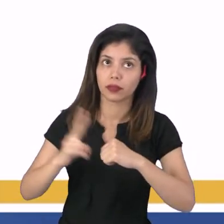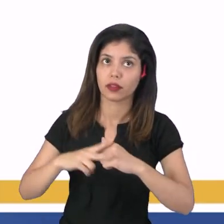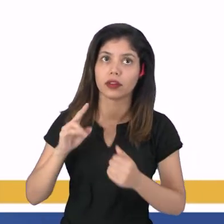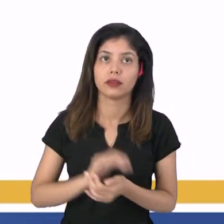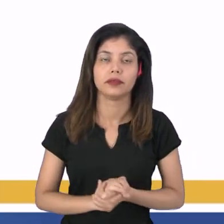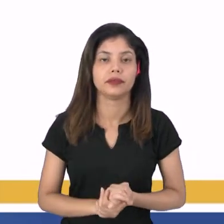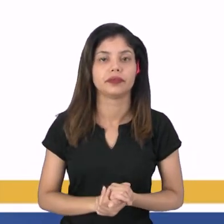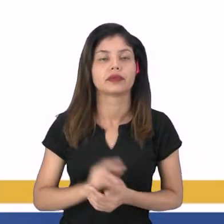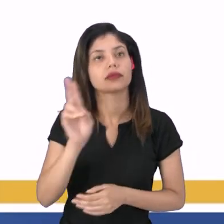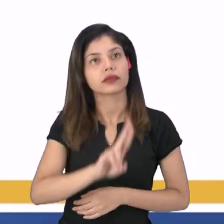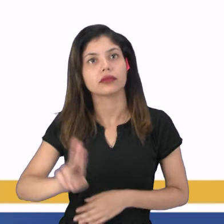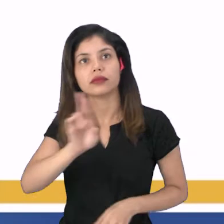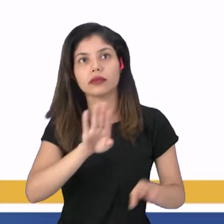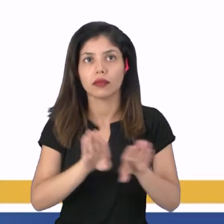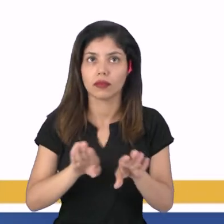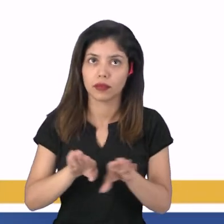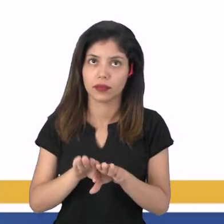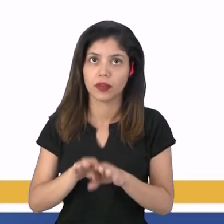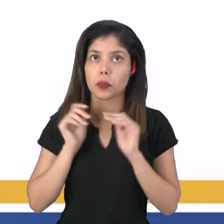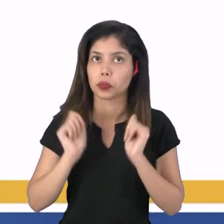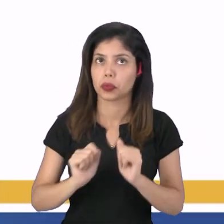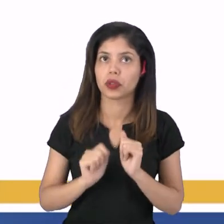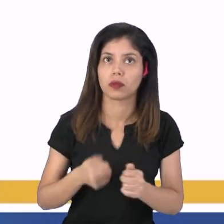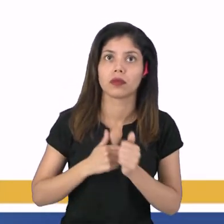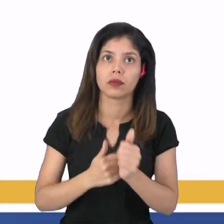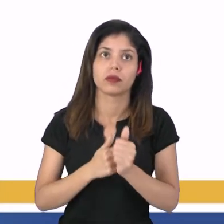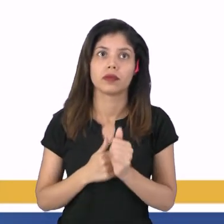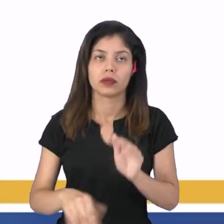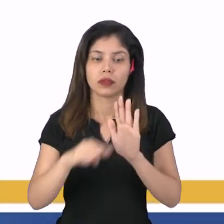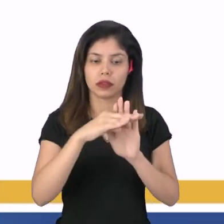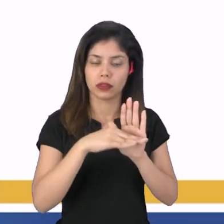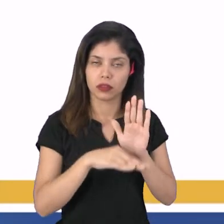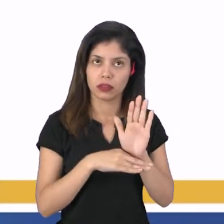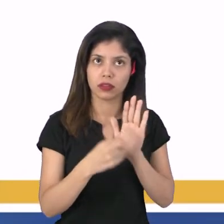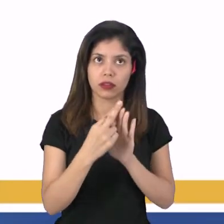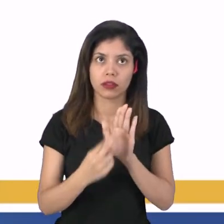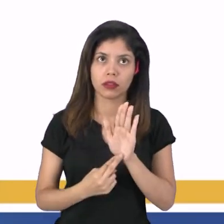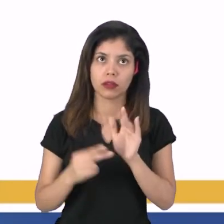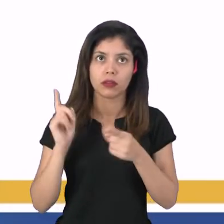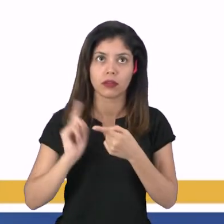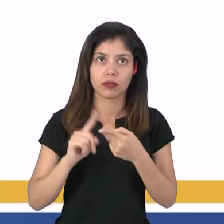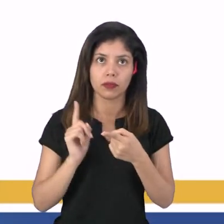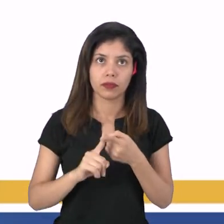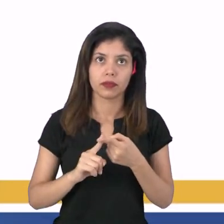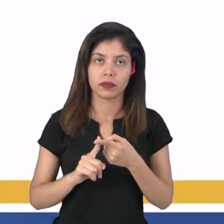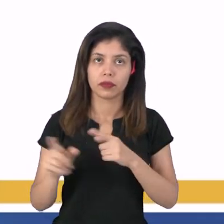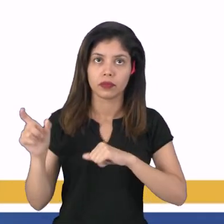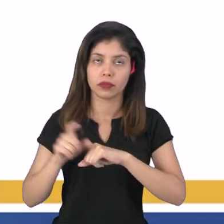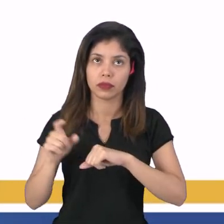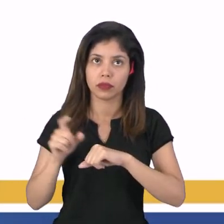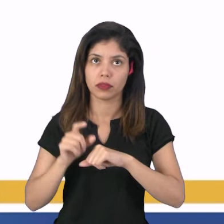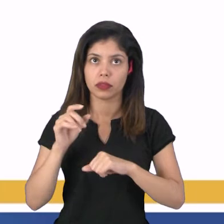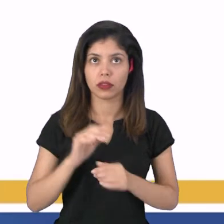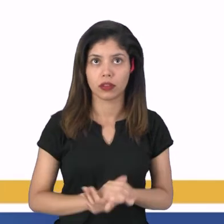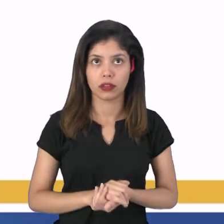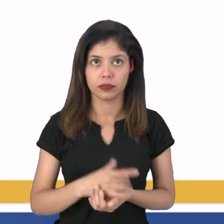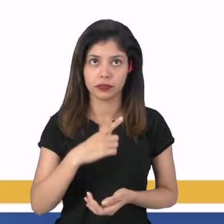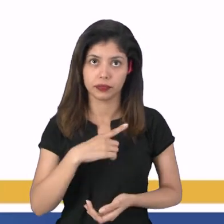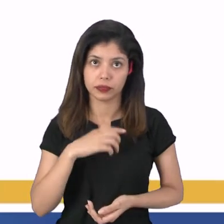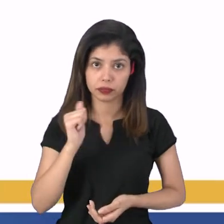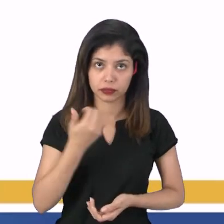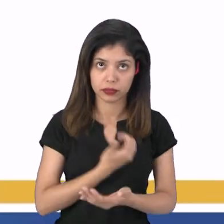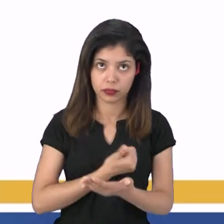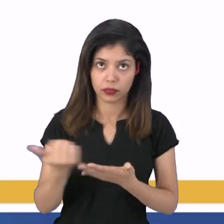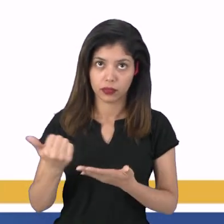verbo ou se ocorre o contrário, podemos seguir a seguinte orientação. Primeiro, Se o substantivo ele vai